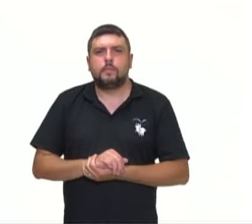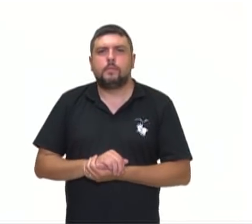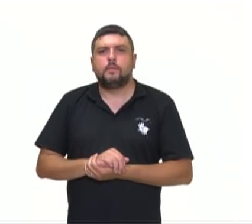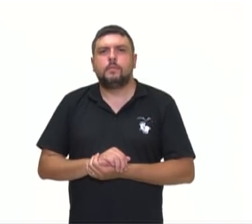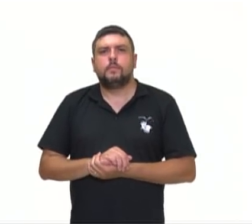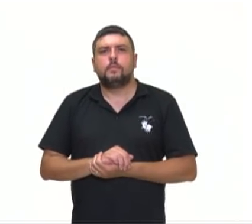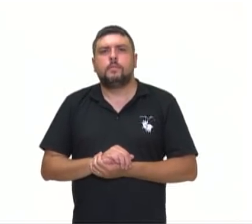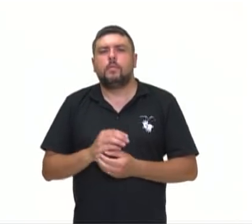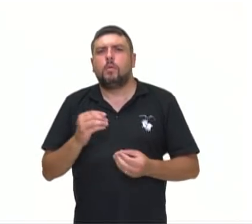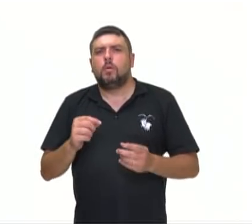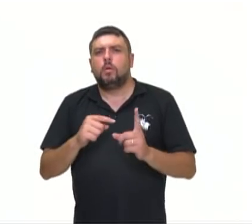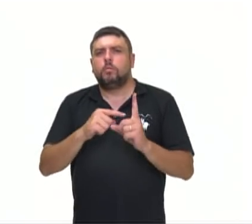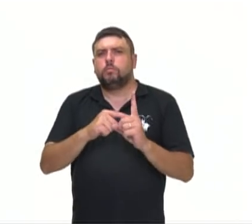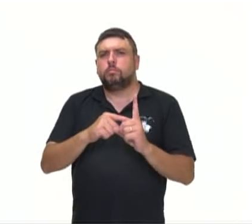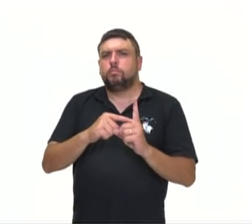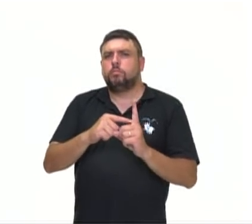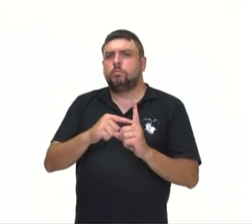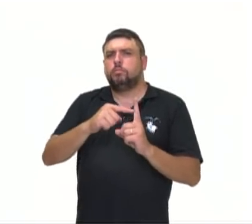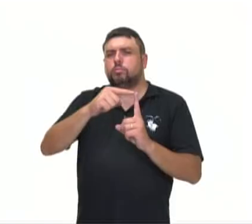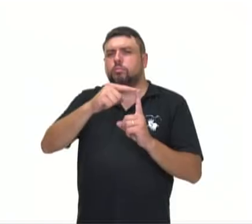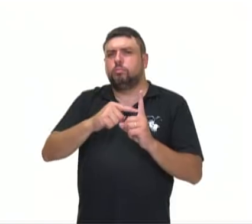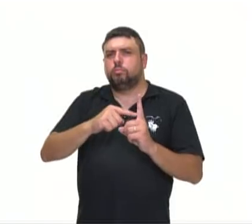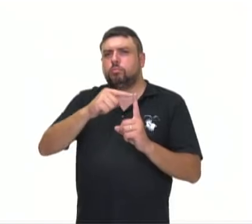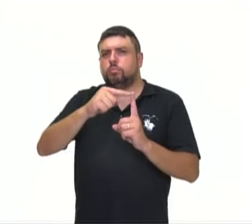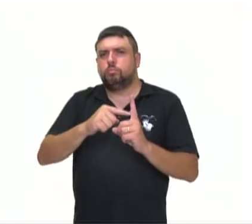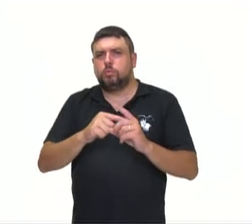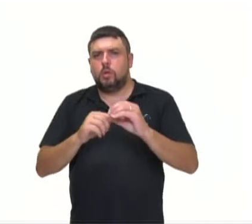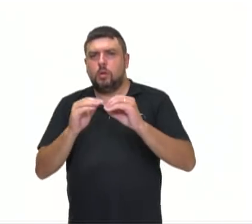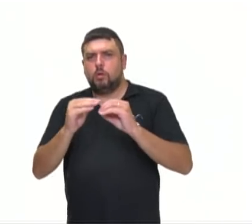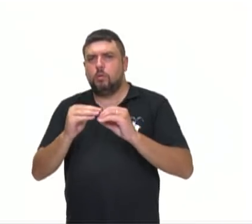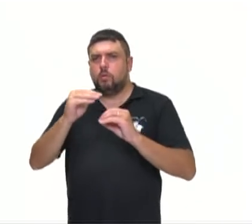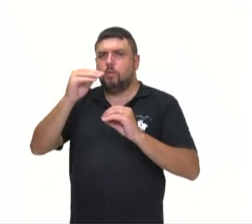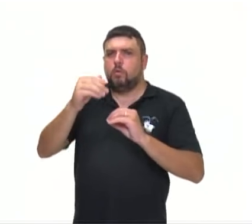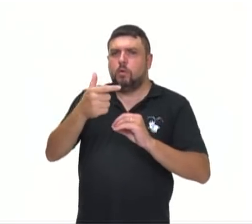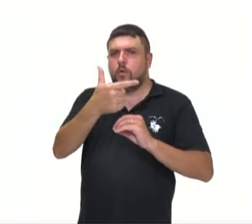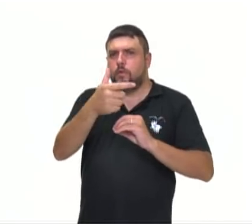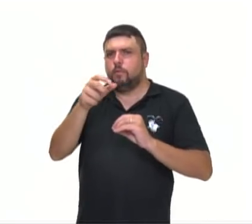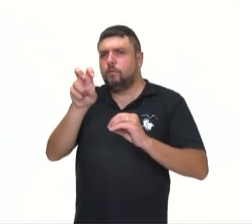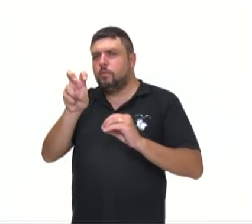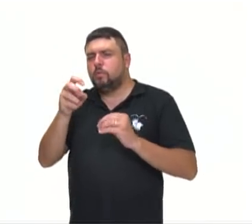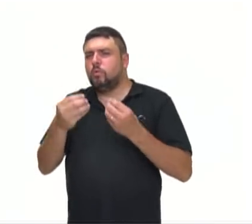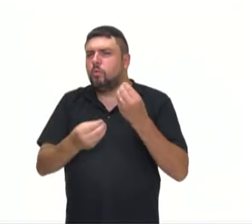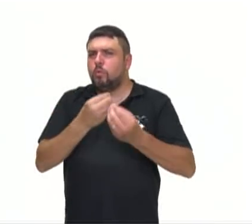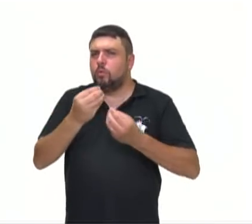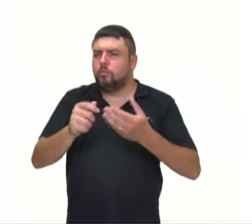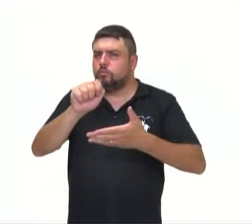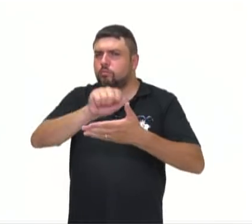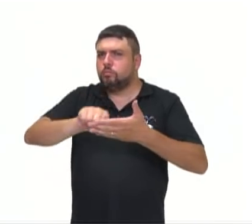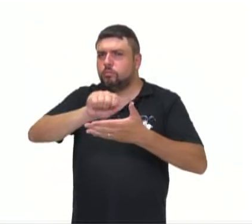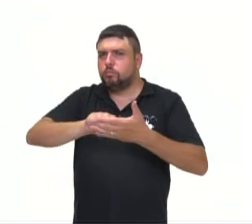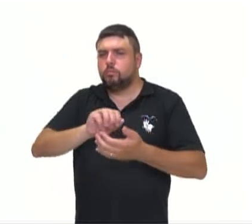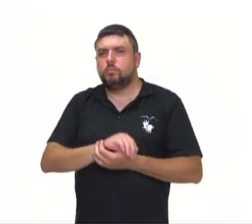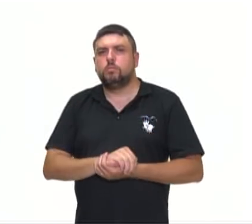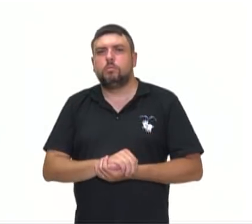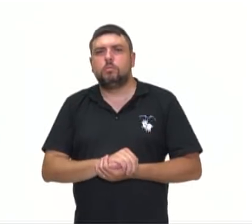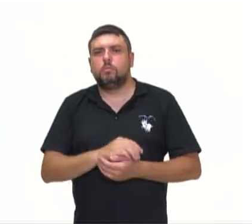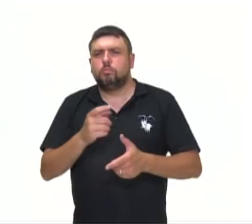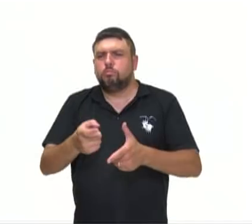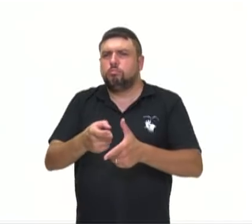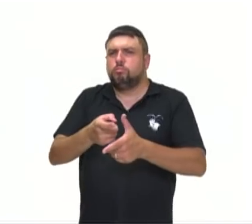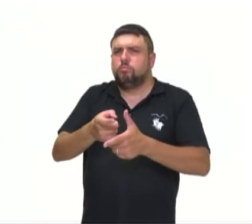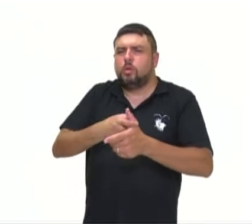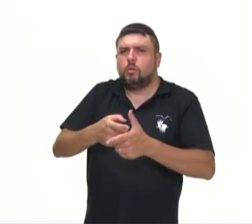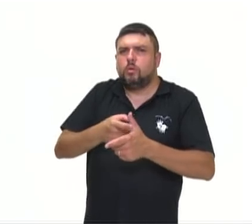Uma temperatura de 25 graus acima de zero. Um saldo negativo de 15